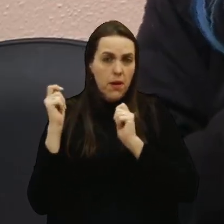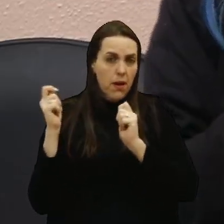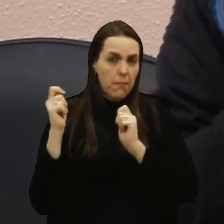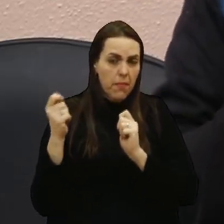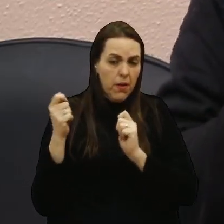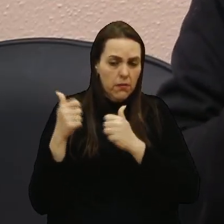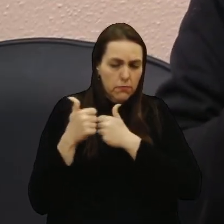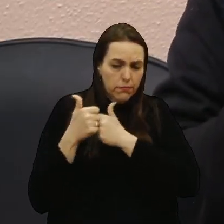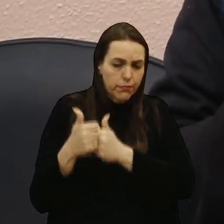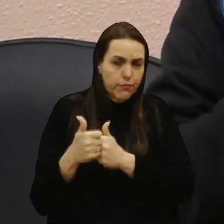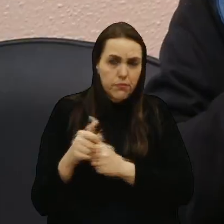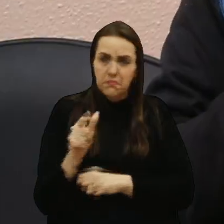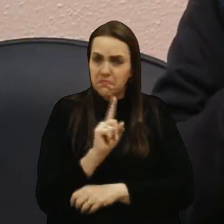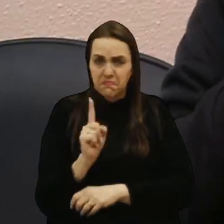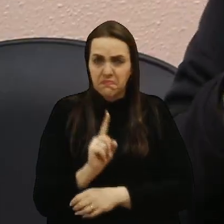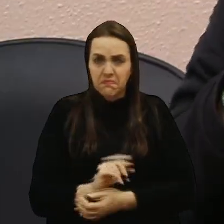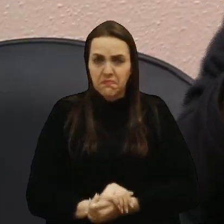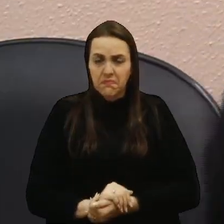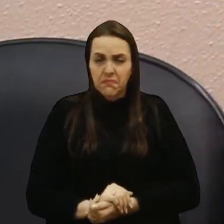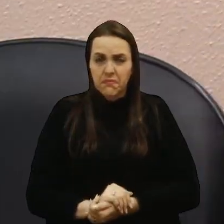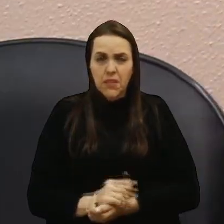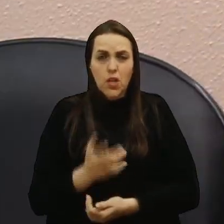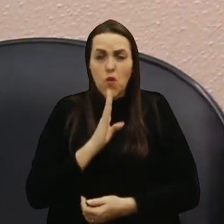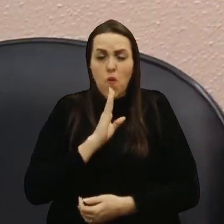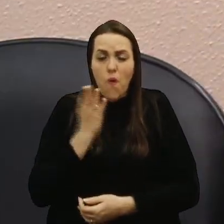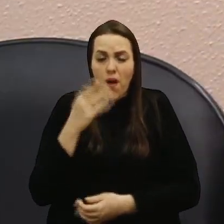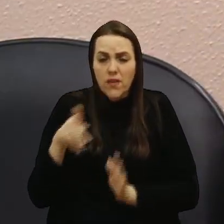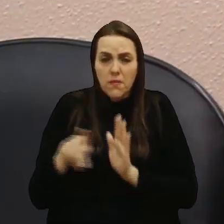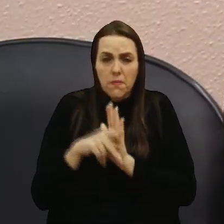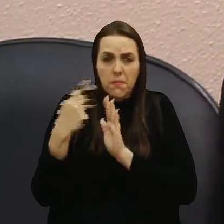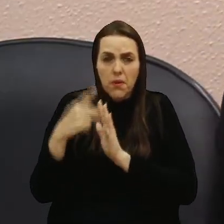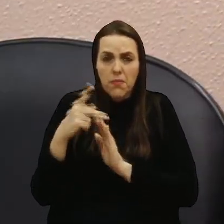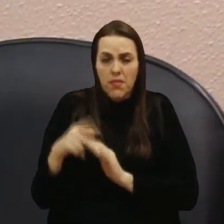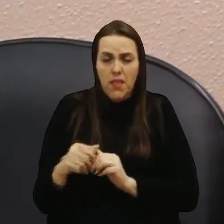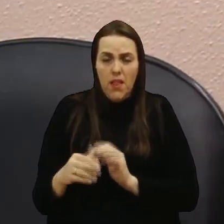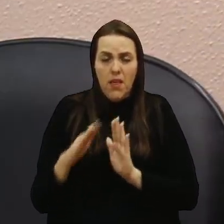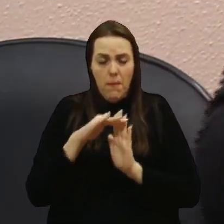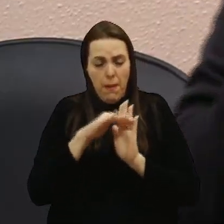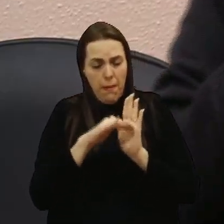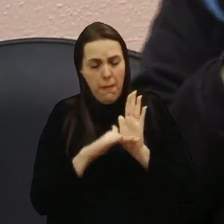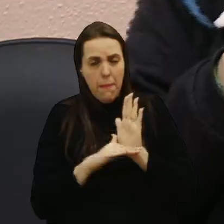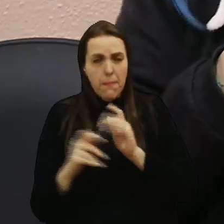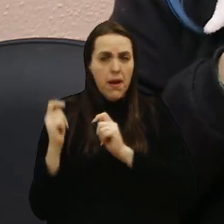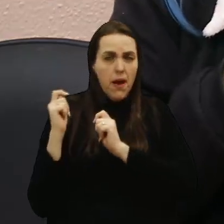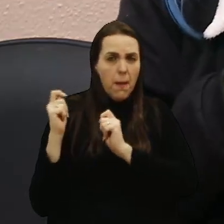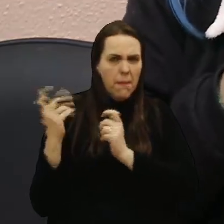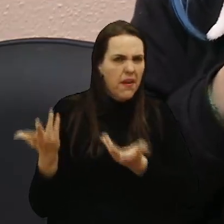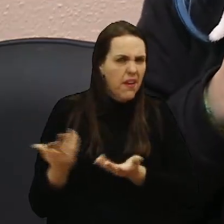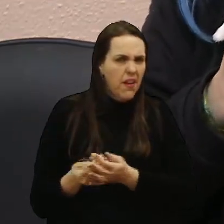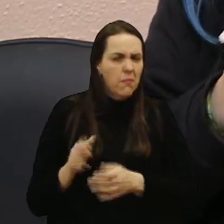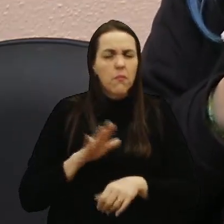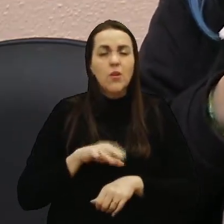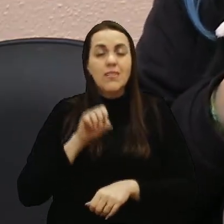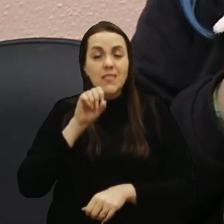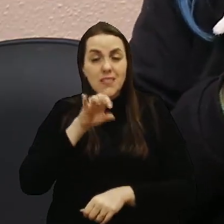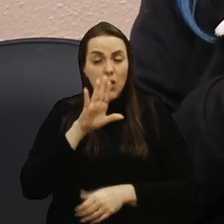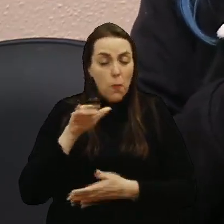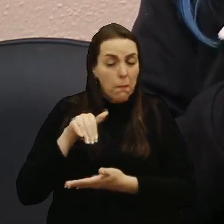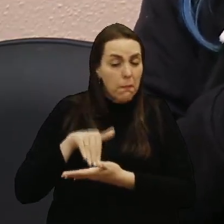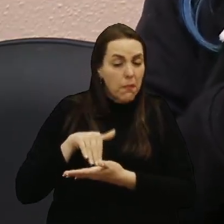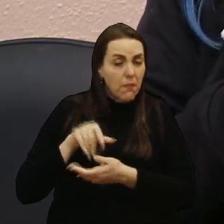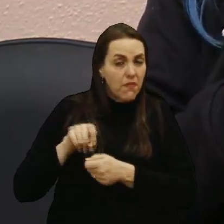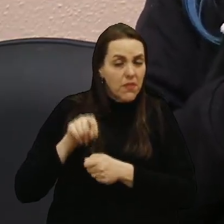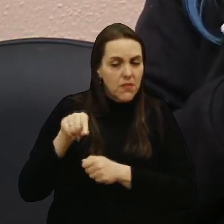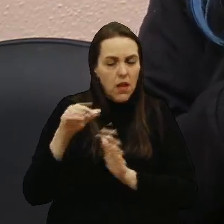vereador Libardi. Eles não conhecem nem o próprio programa de campanha. Porque se pelo menos fizesse o que estava lá, e